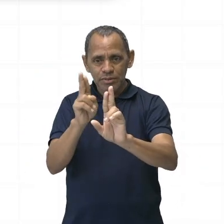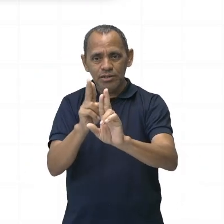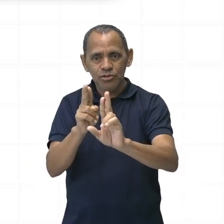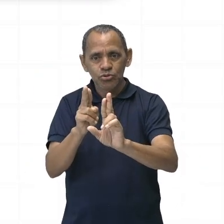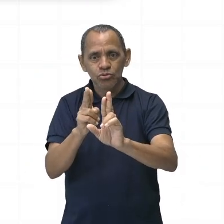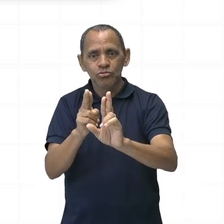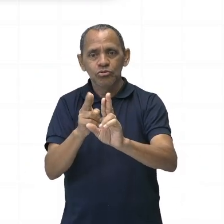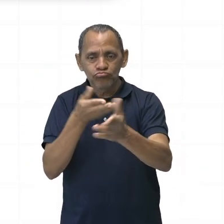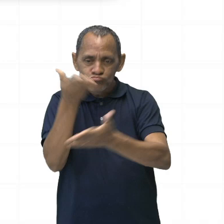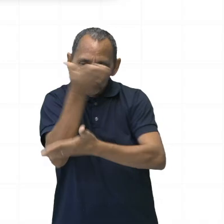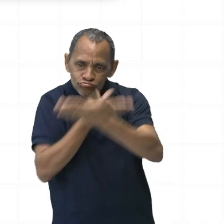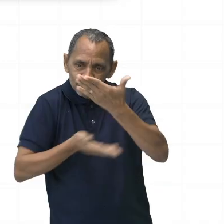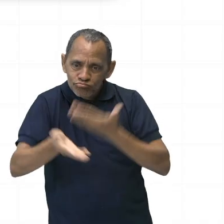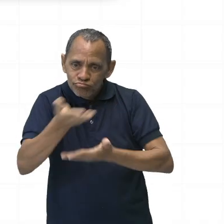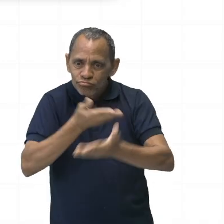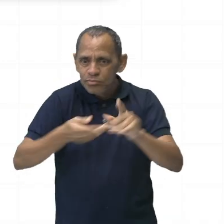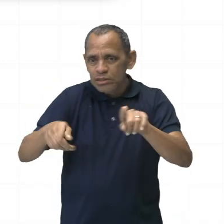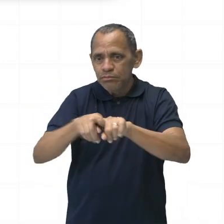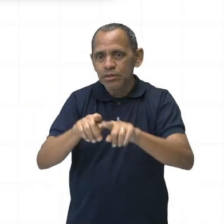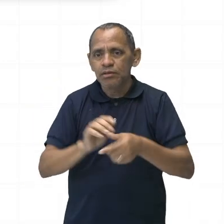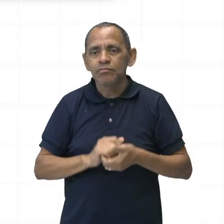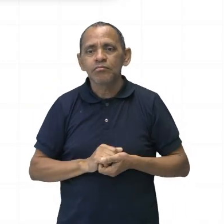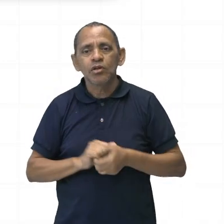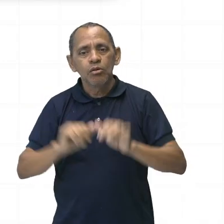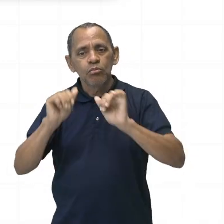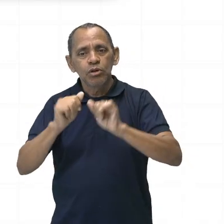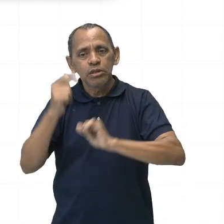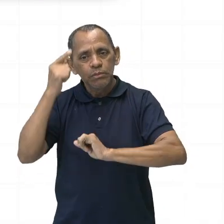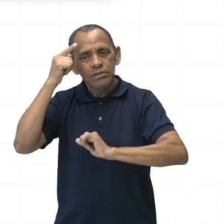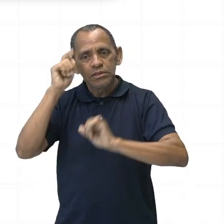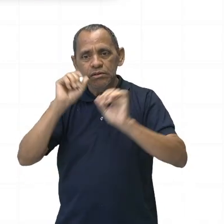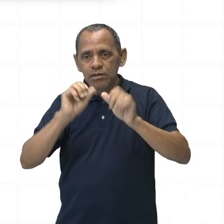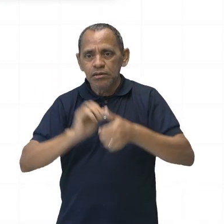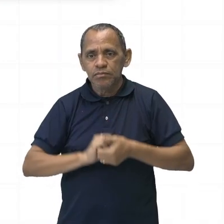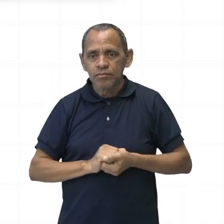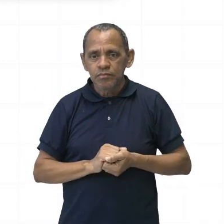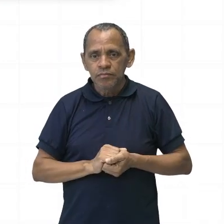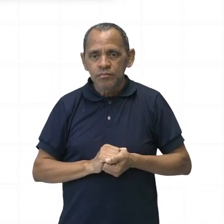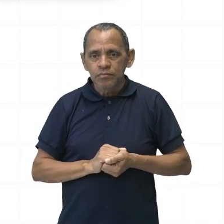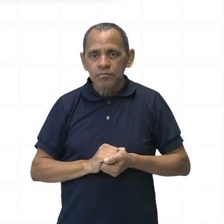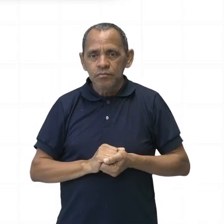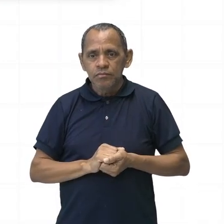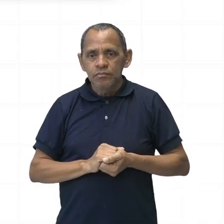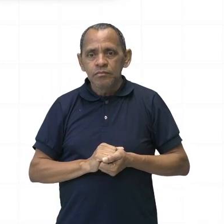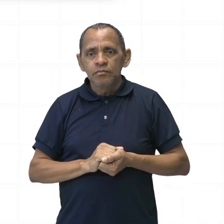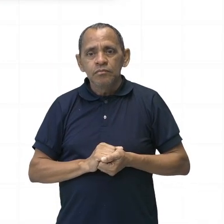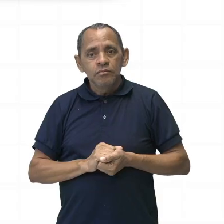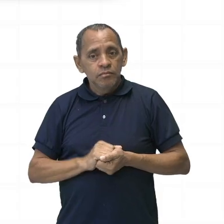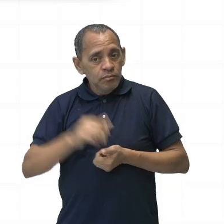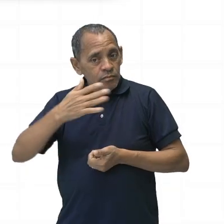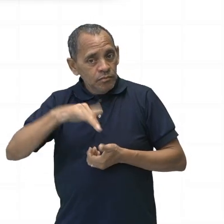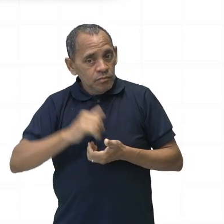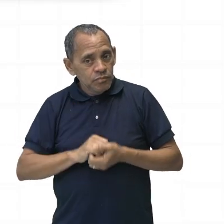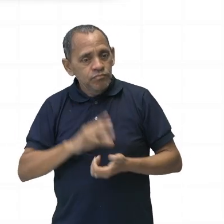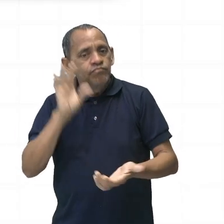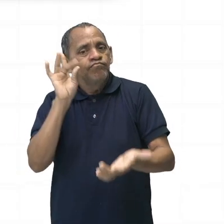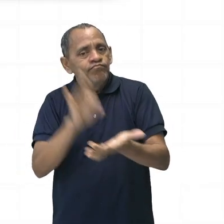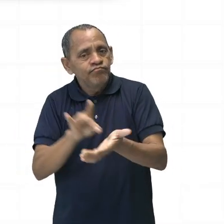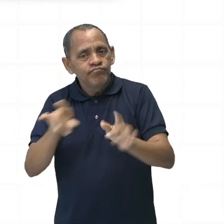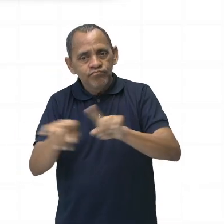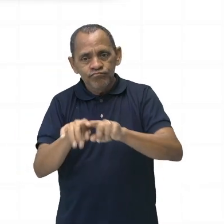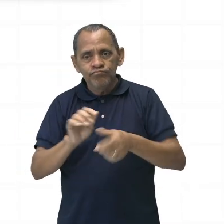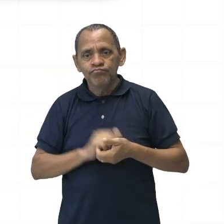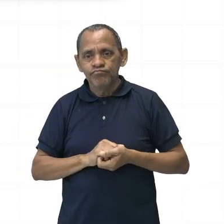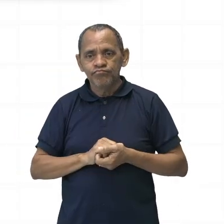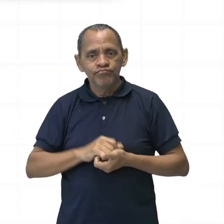pensar em dimensões bem concretas dessa relação. Por exemplo, cuidado com a pessoa idosa, né? O envelhecimento não